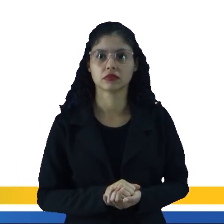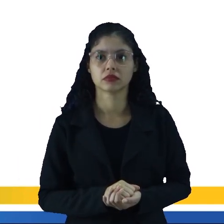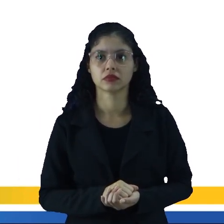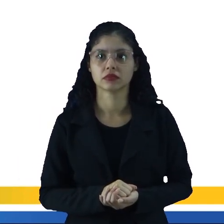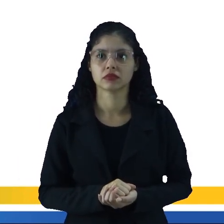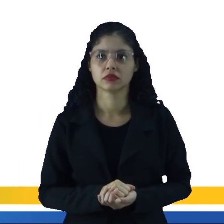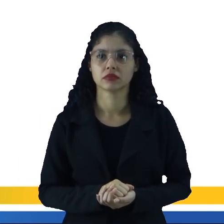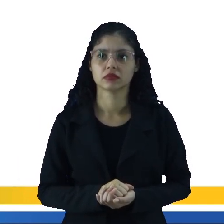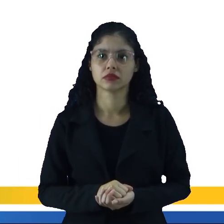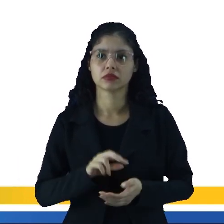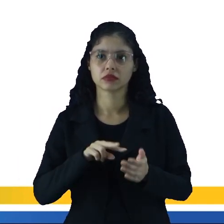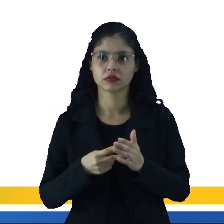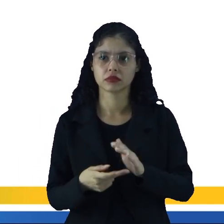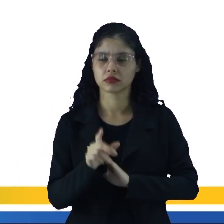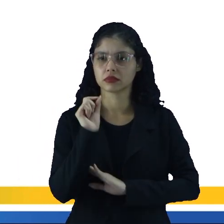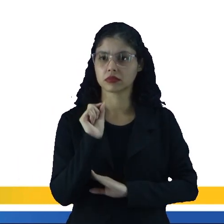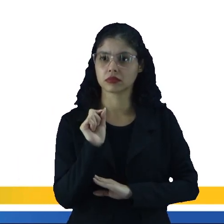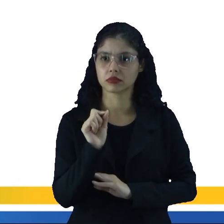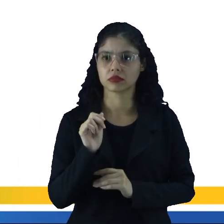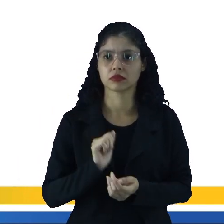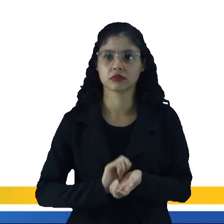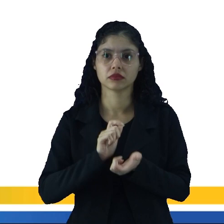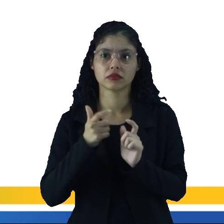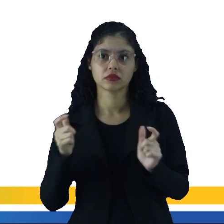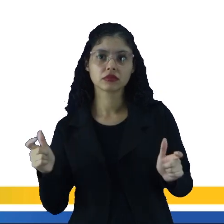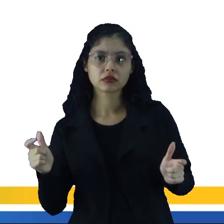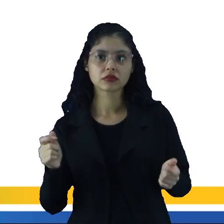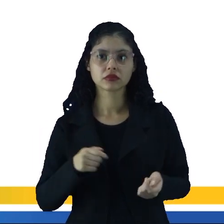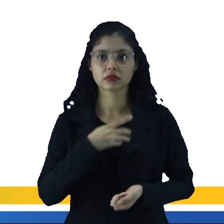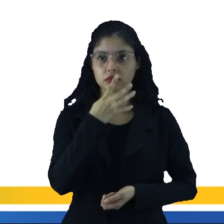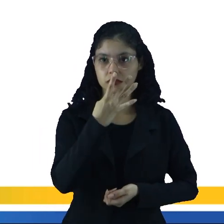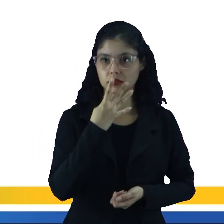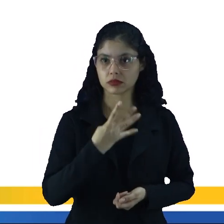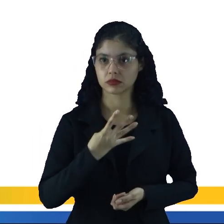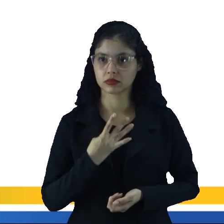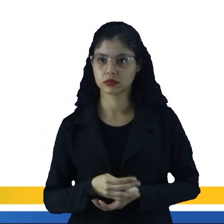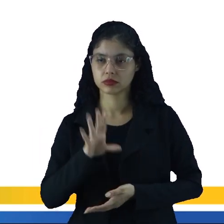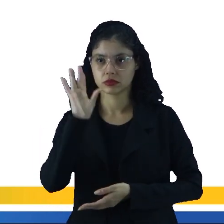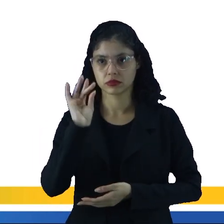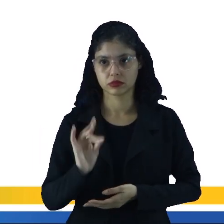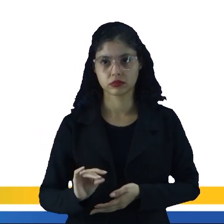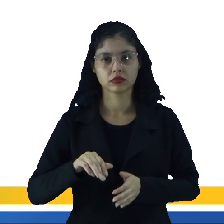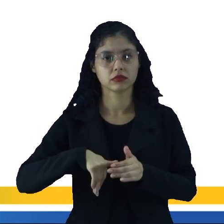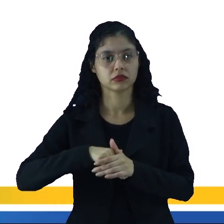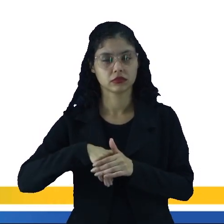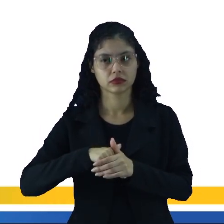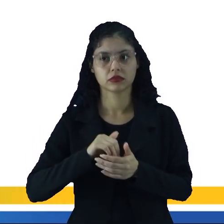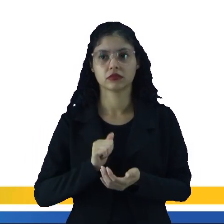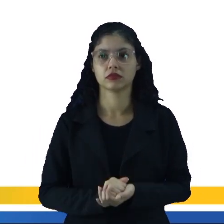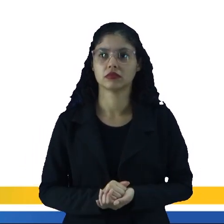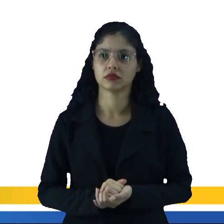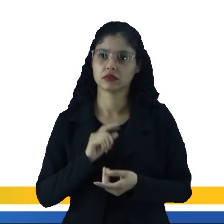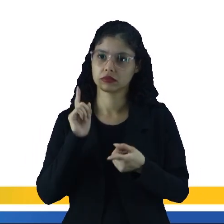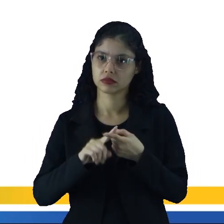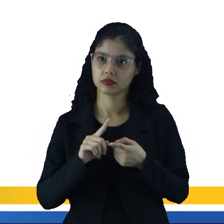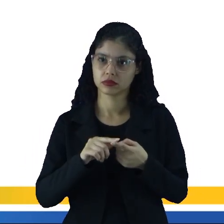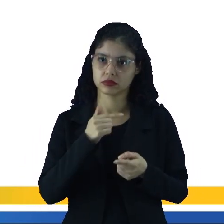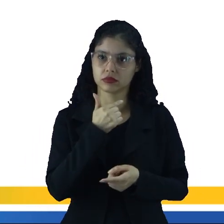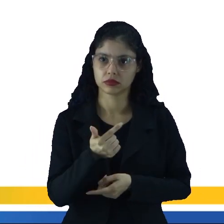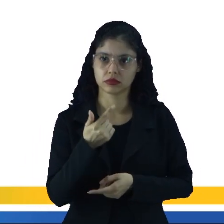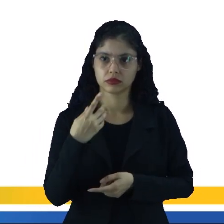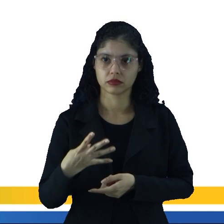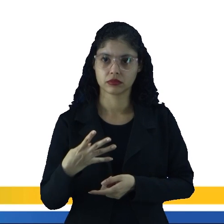jogos. Então aí quer dizer que está aí aumentando de 4 em 4 em cada jogo, tá? Porque é